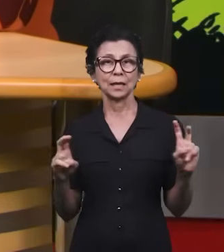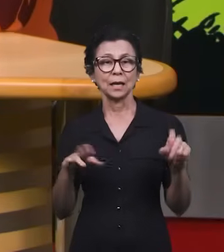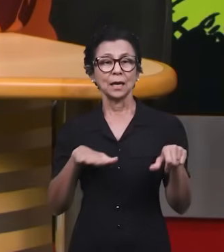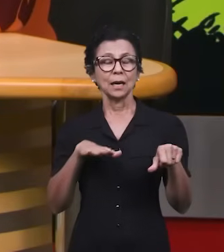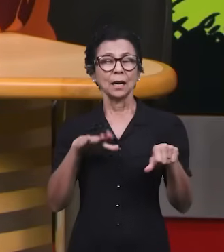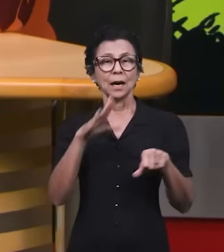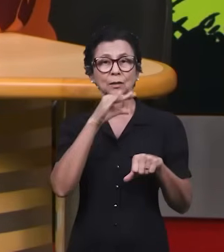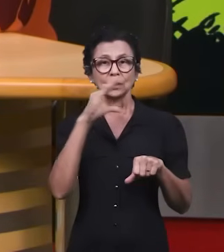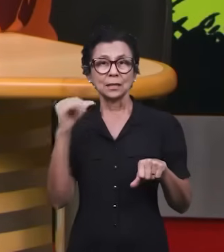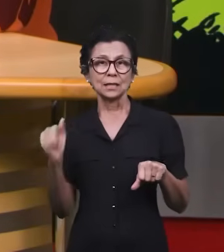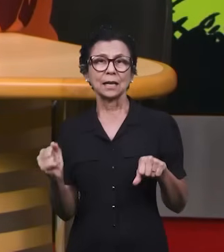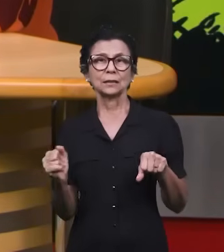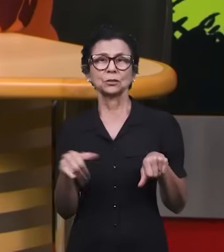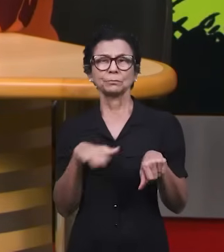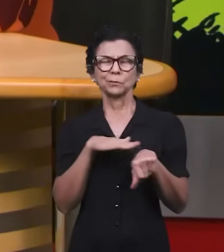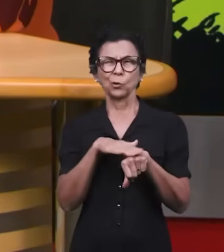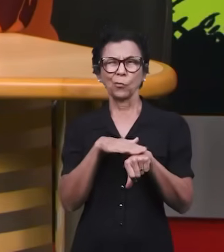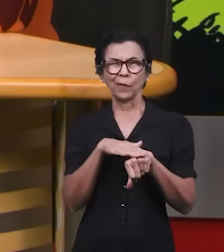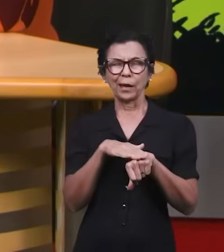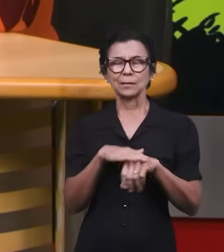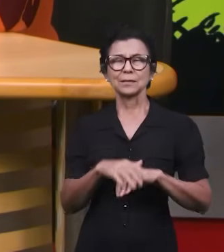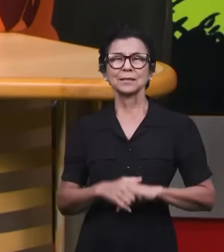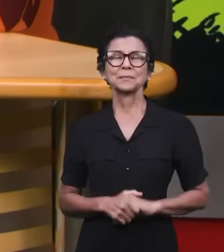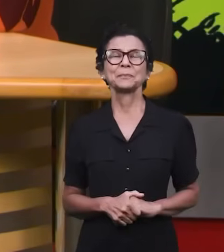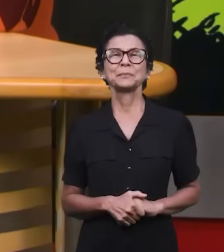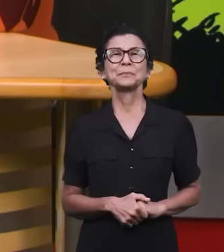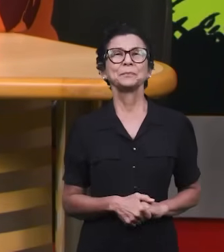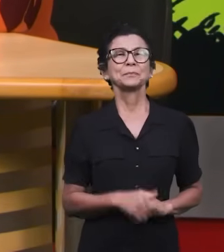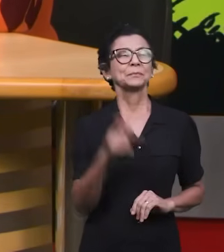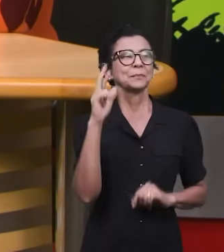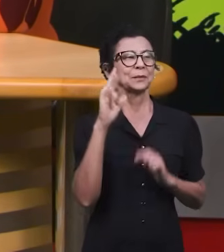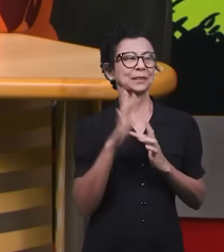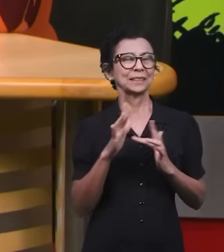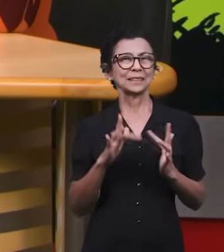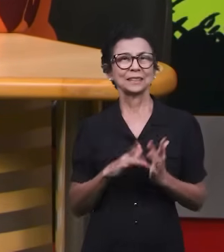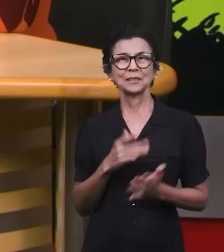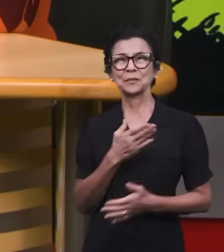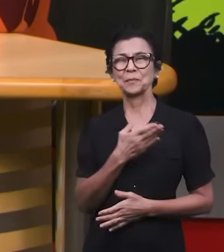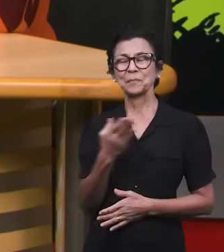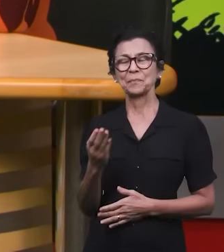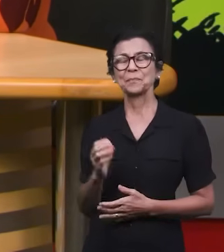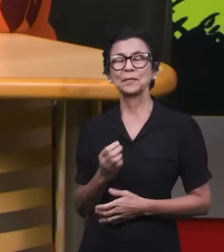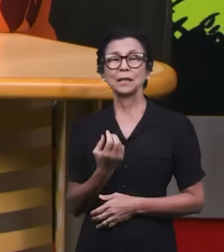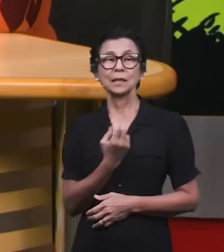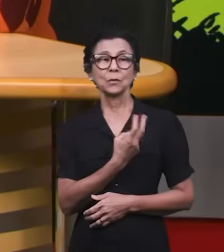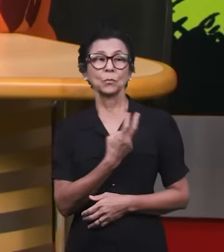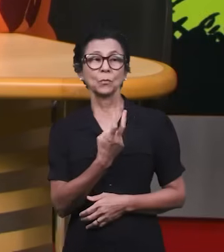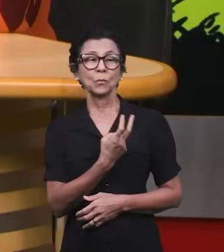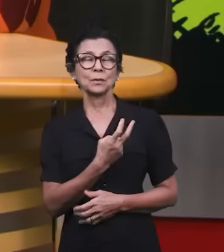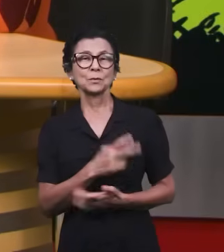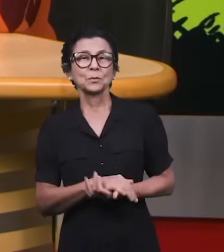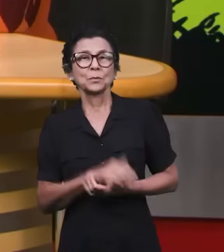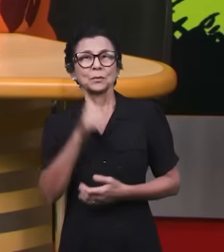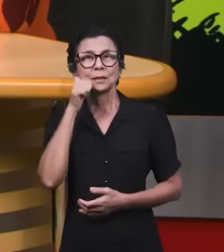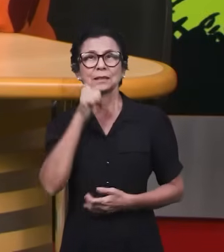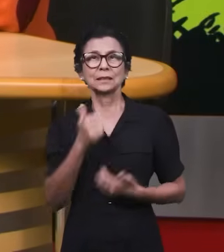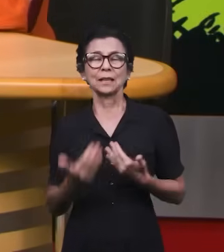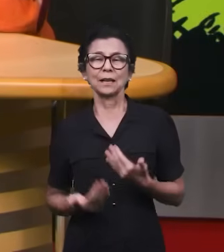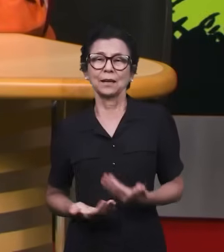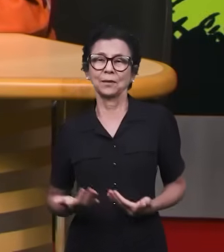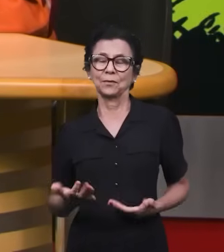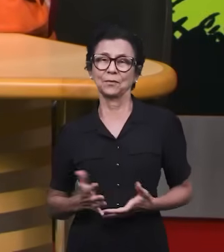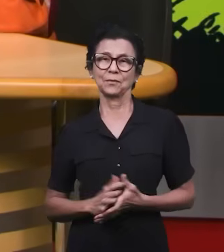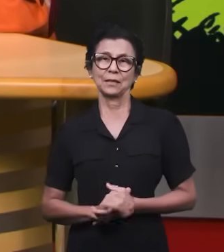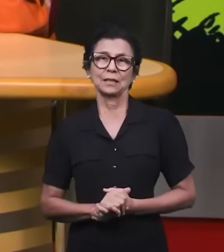paz do Senhor, meninas. A paz do Senhor. Nós estamos aqui com a irmã Vanessa e a irmã Jaqueline, que vão